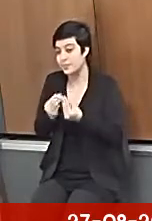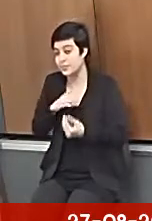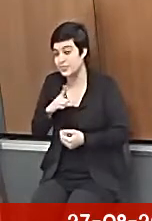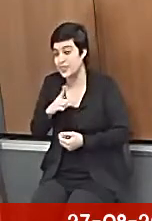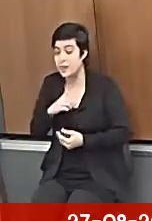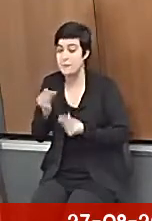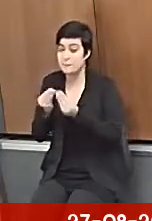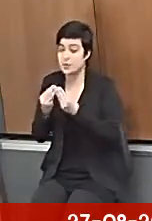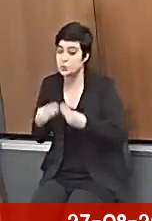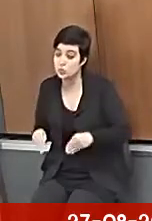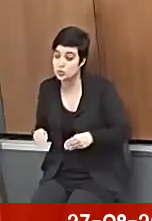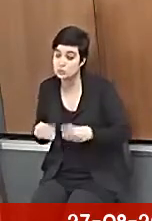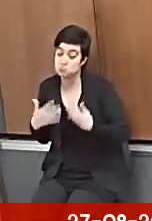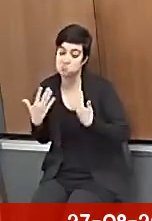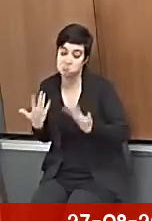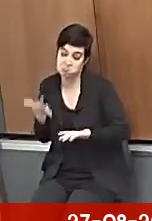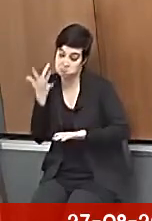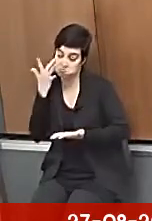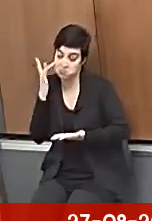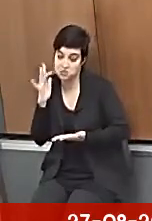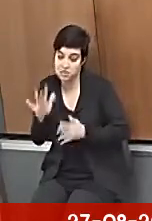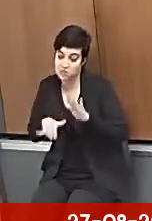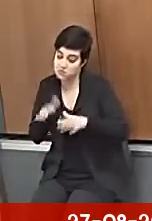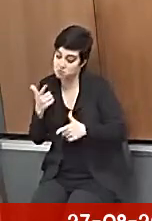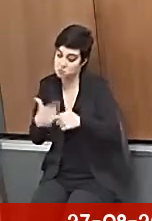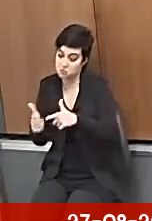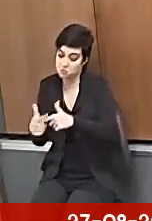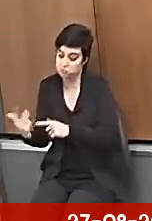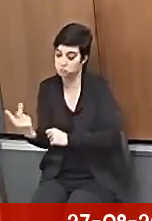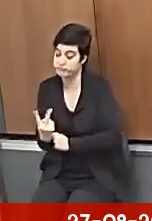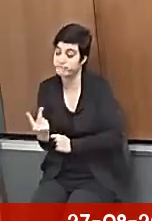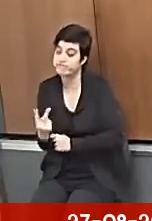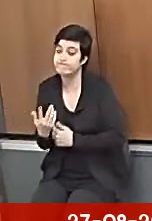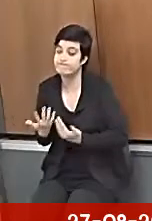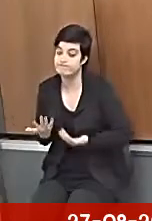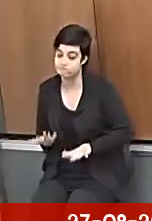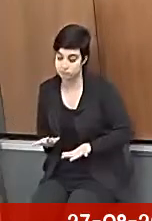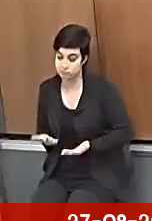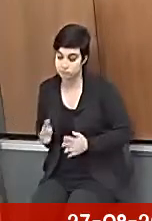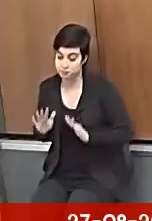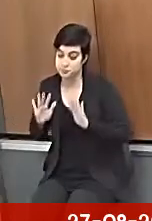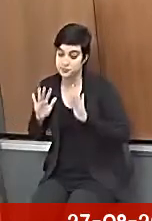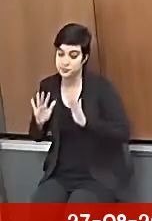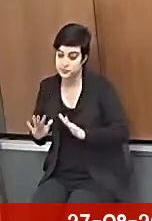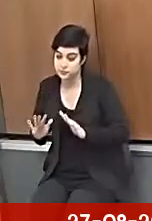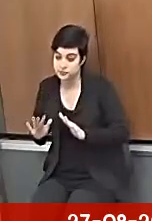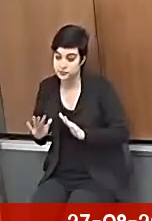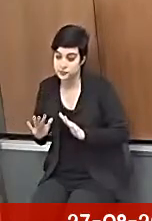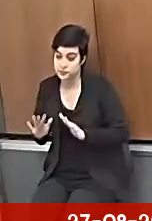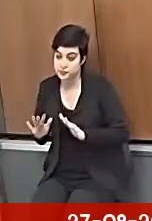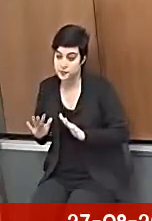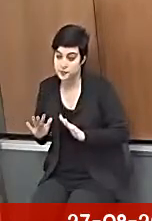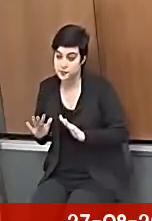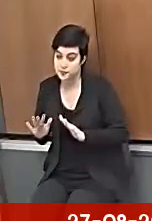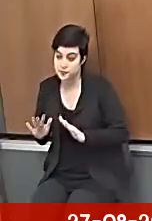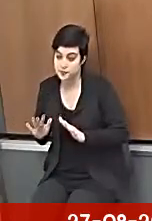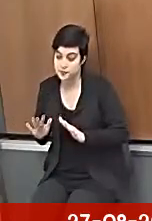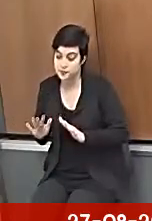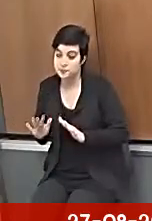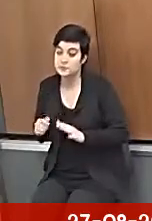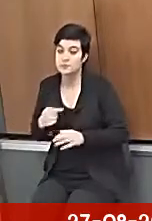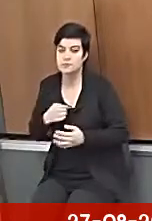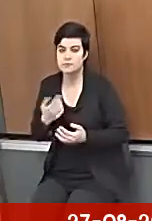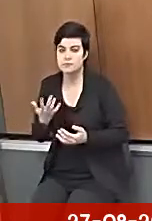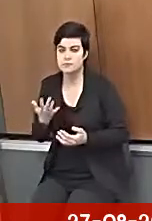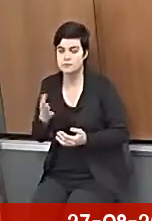estejam até misturando essas coisas mas eu espero que como bom é como bom